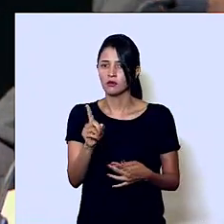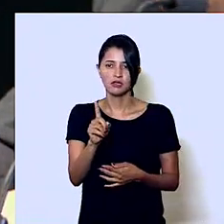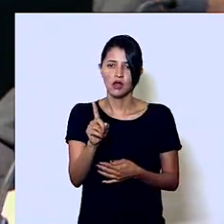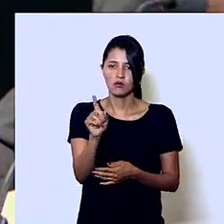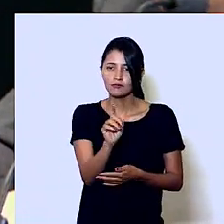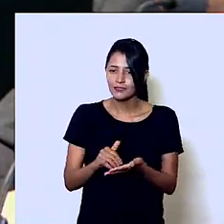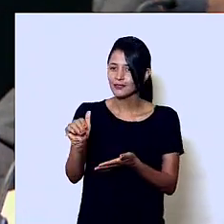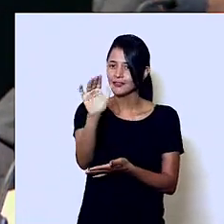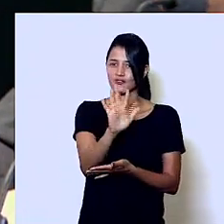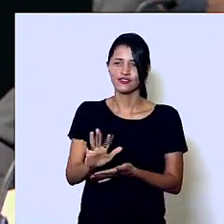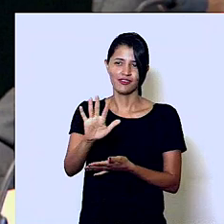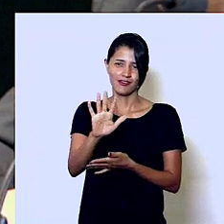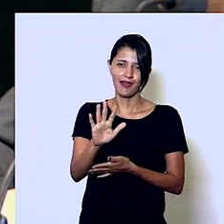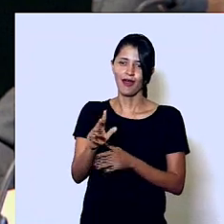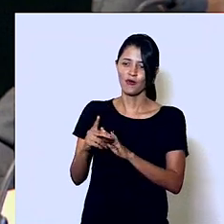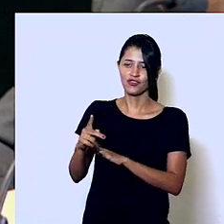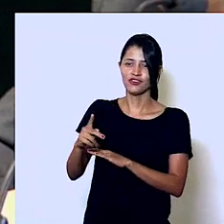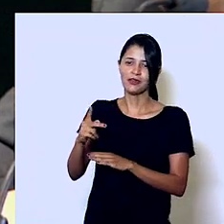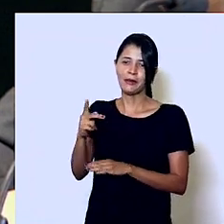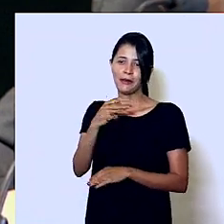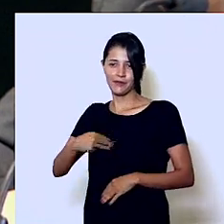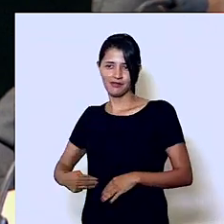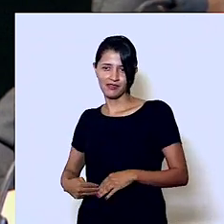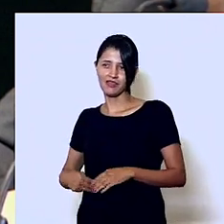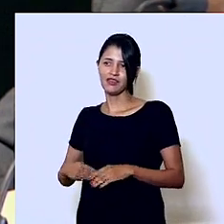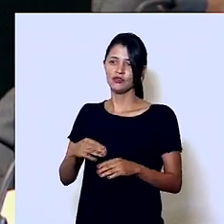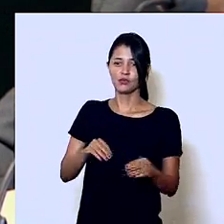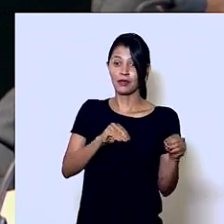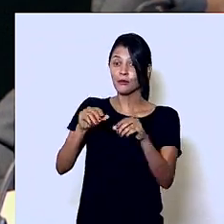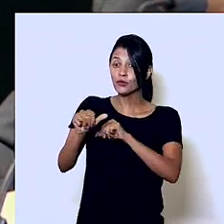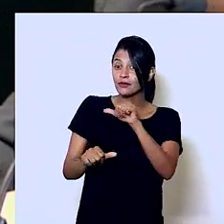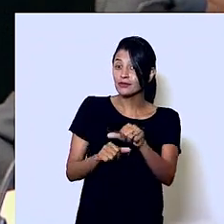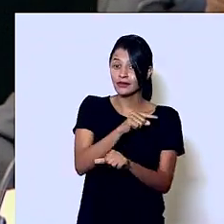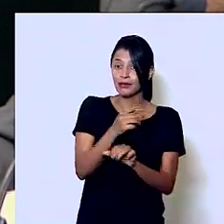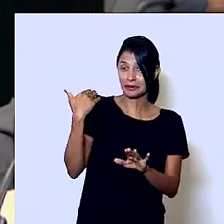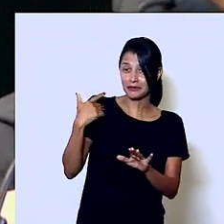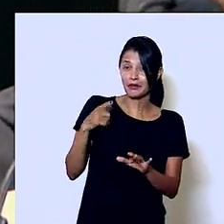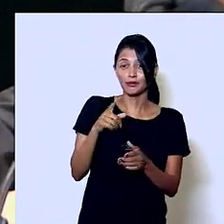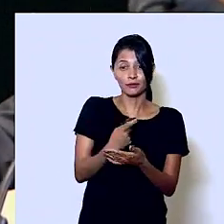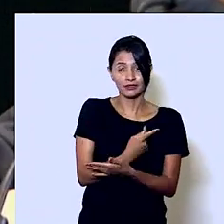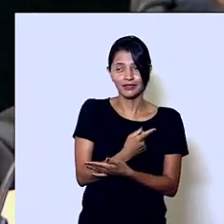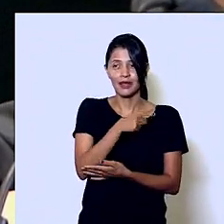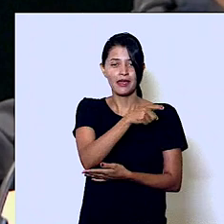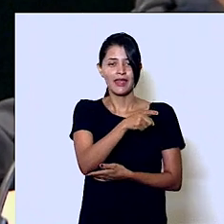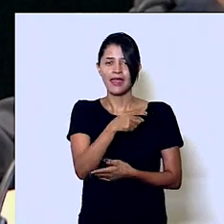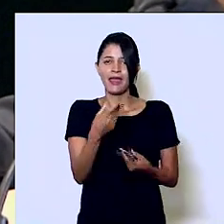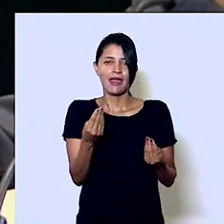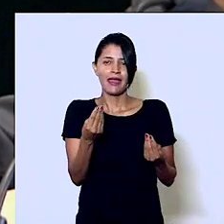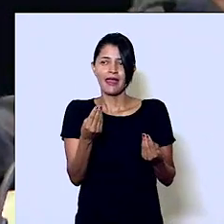ministros de fora da carreira, num momento de transição como aquele, e ele assim, não podia... Eu creio que não podia ter um